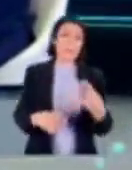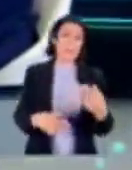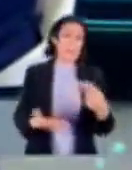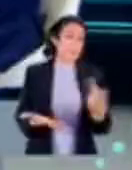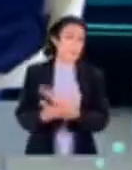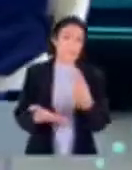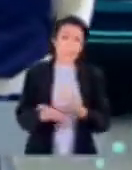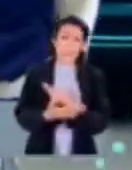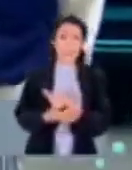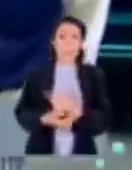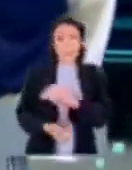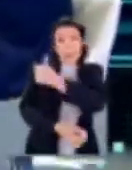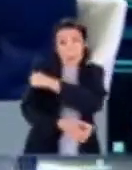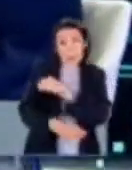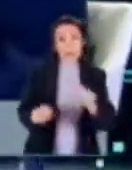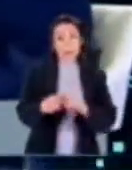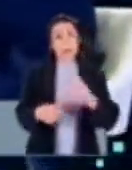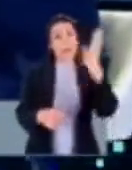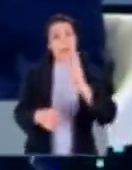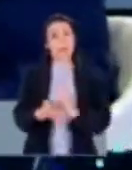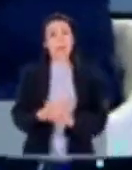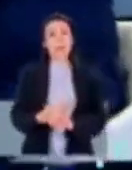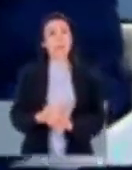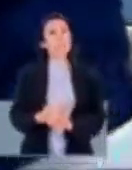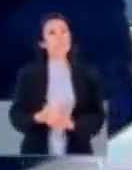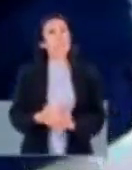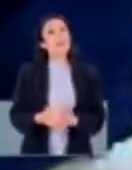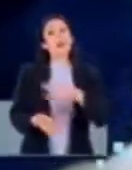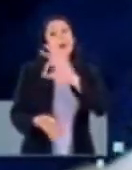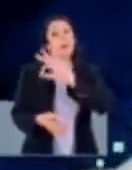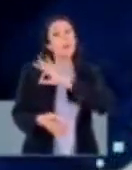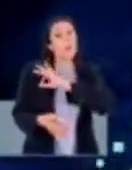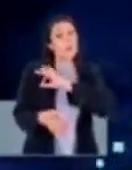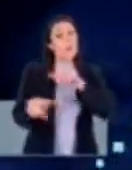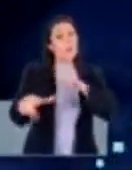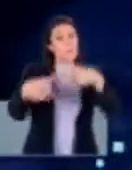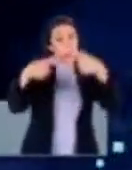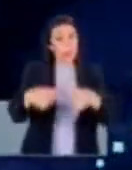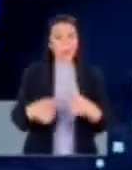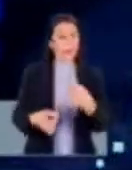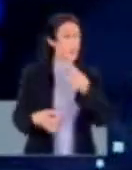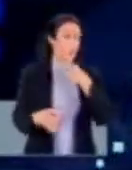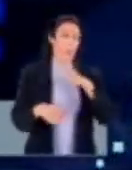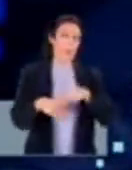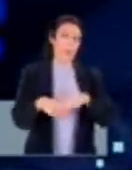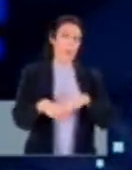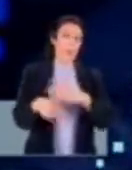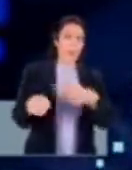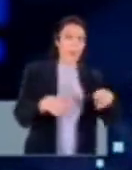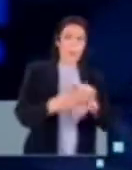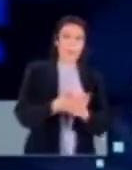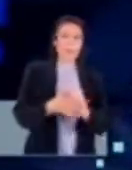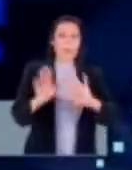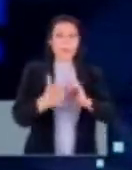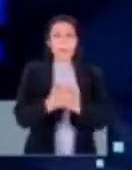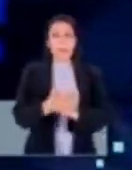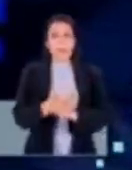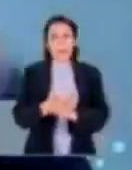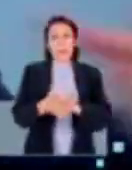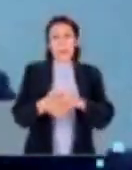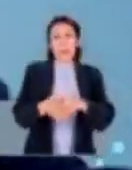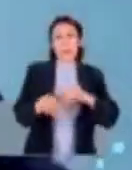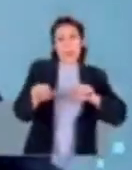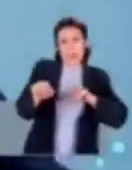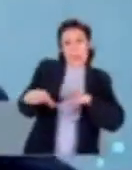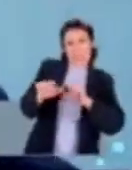isso eu vou assumir para mim por isso porque o policial local ele não tem condição de fazer Mas em vez de ser aparado subir com o